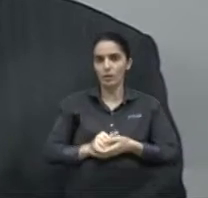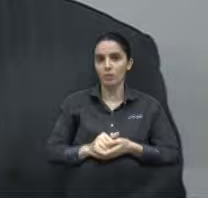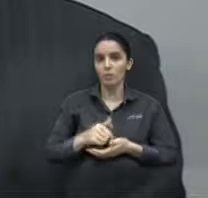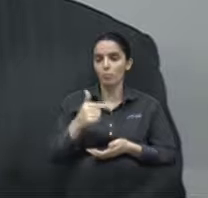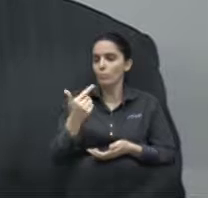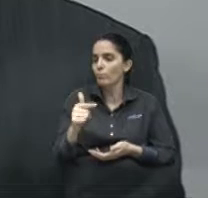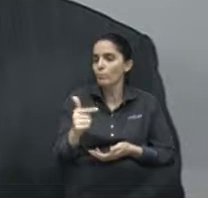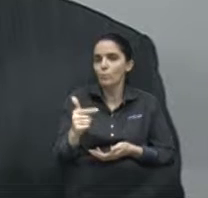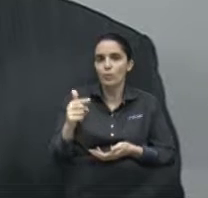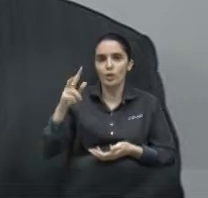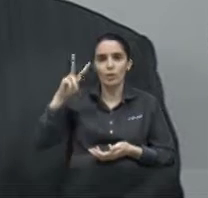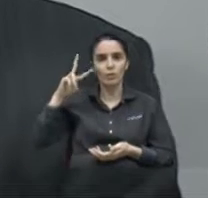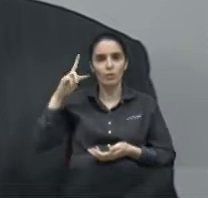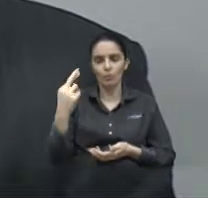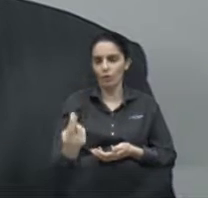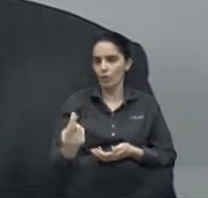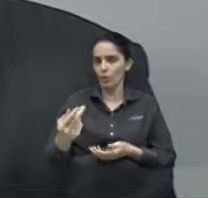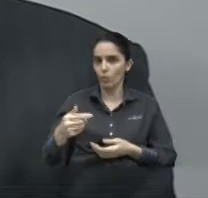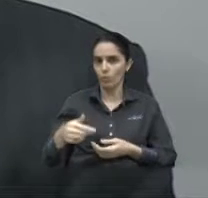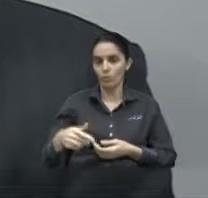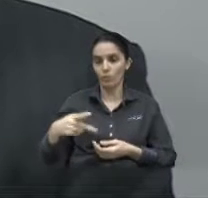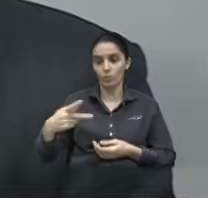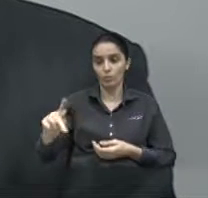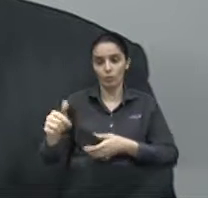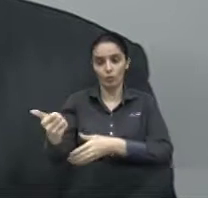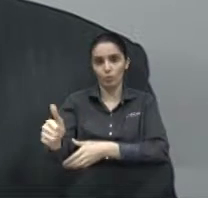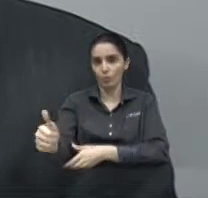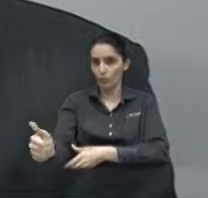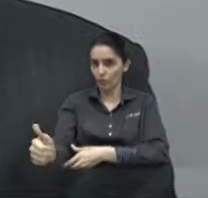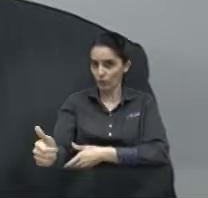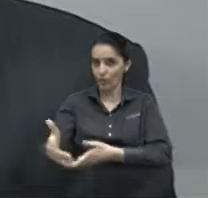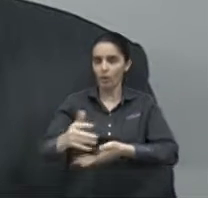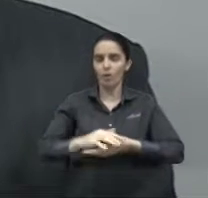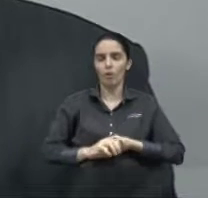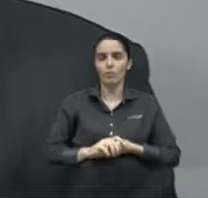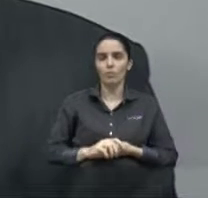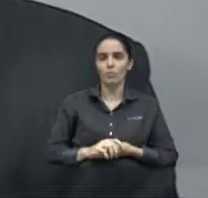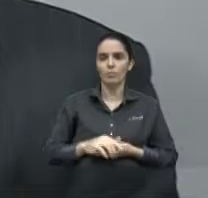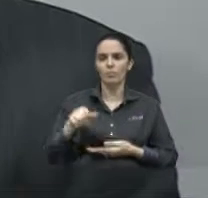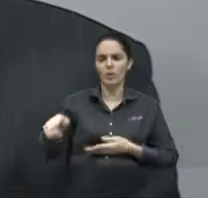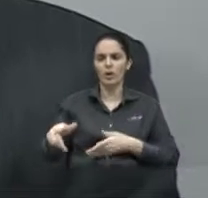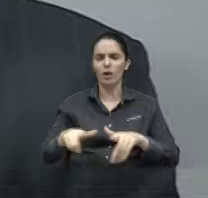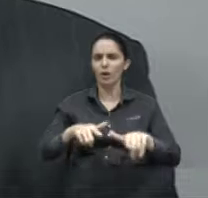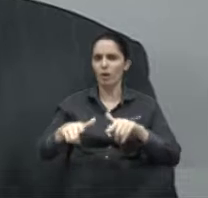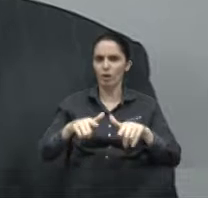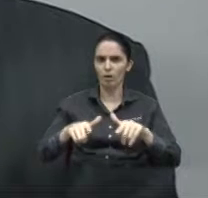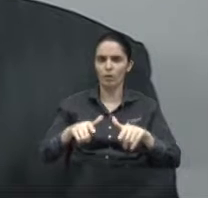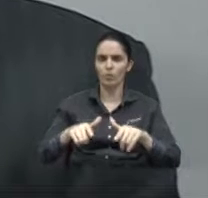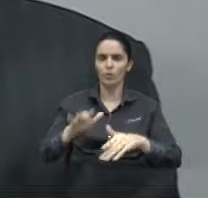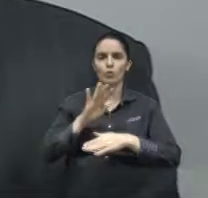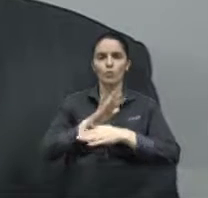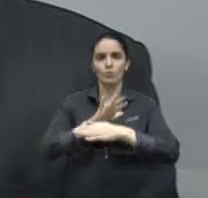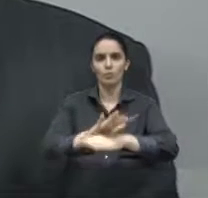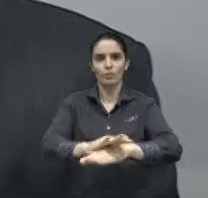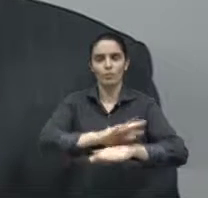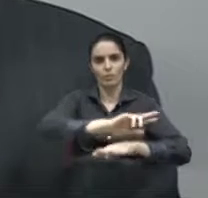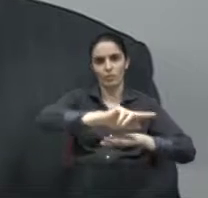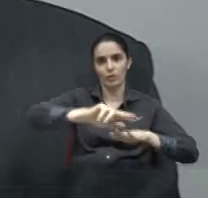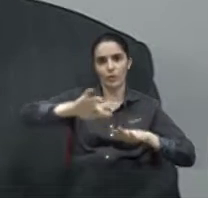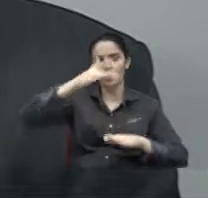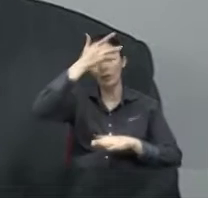seu trabalho, na sua profissão e nos momentos que contribuiu muito, com muita gente, com